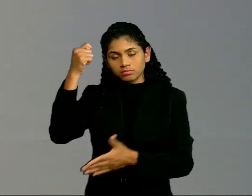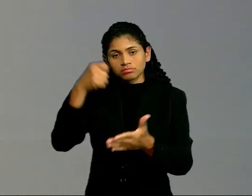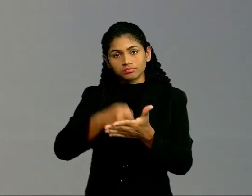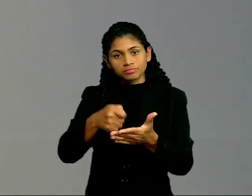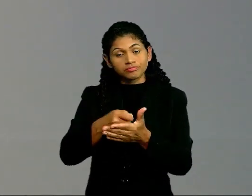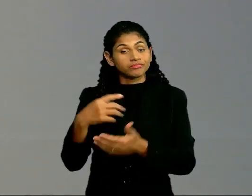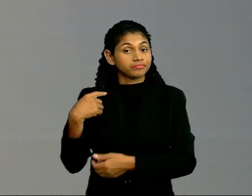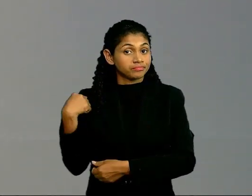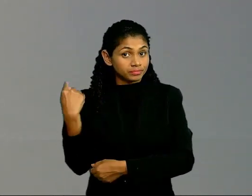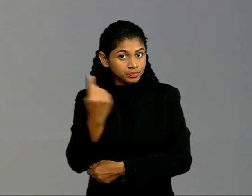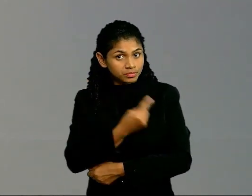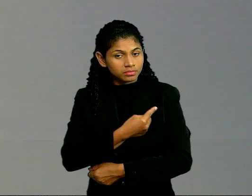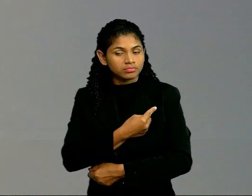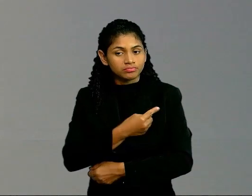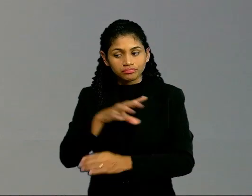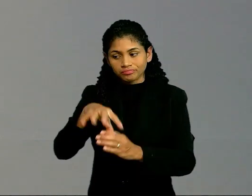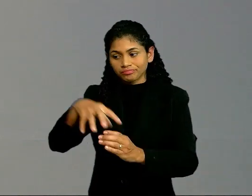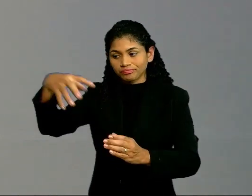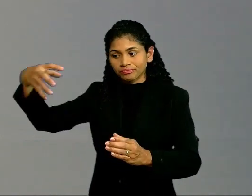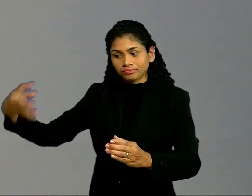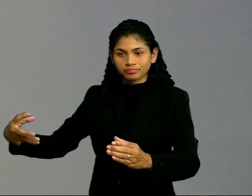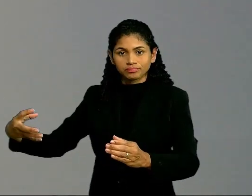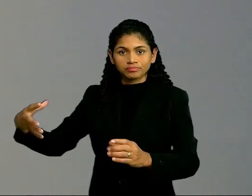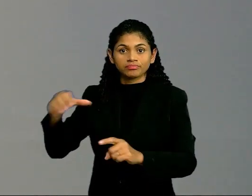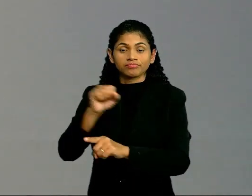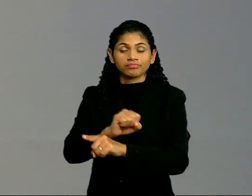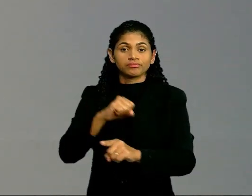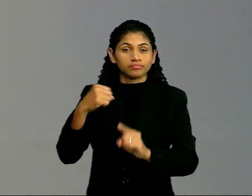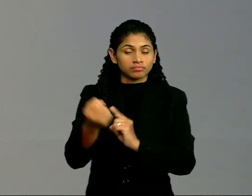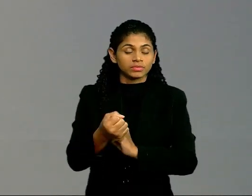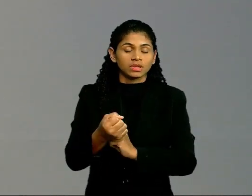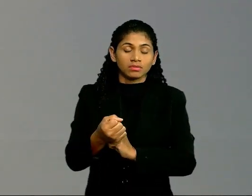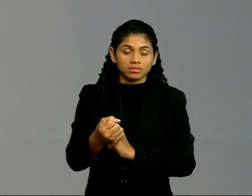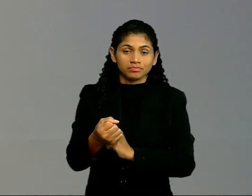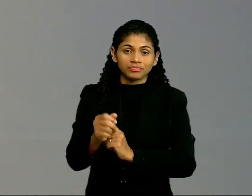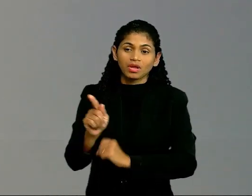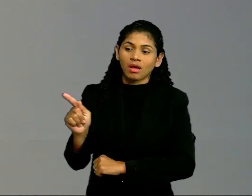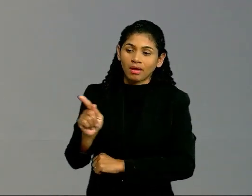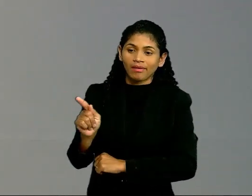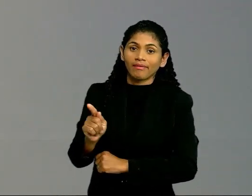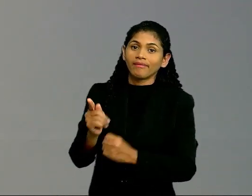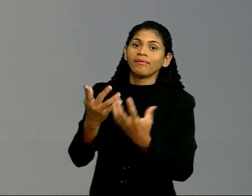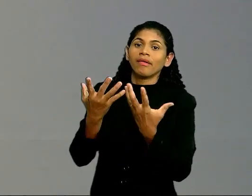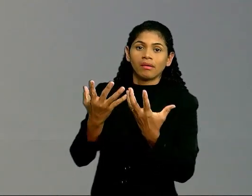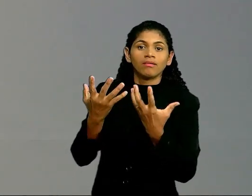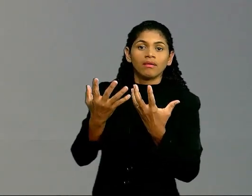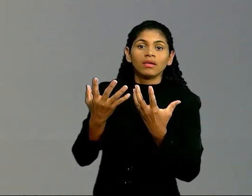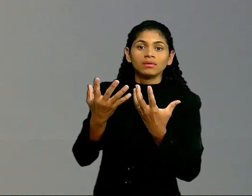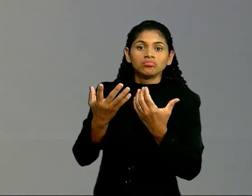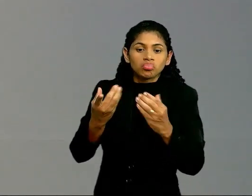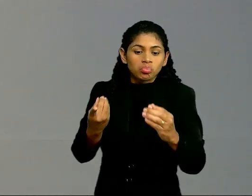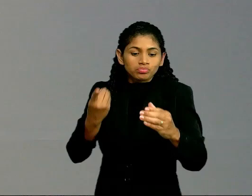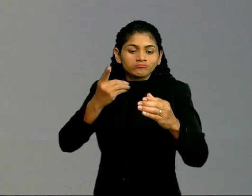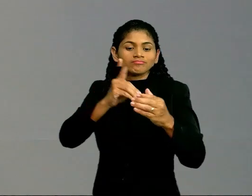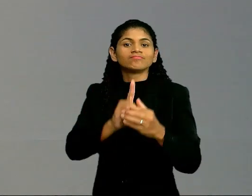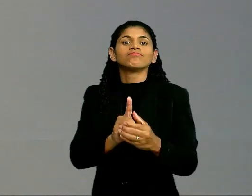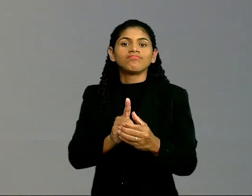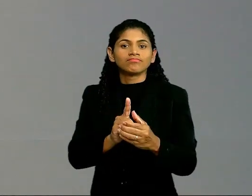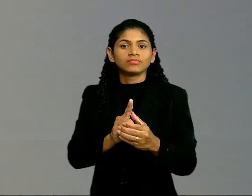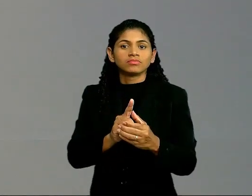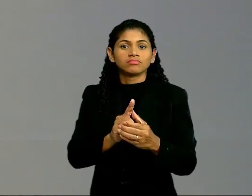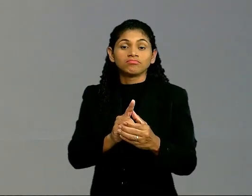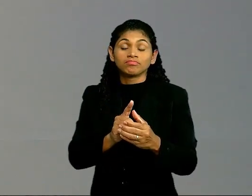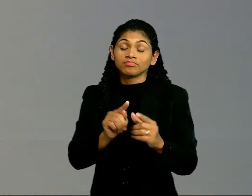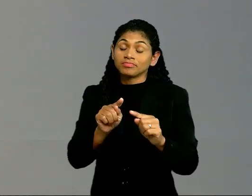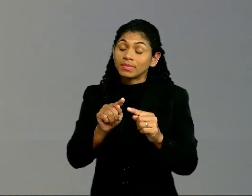da sociedade. E aí ela almeja estar dentro da sociedade. De repente, nós poderíamos fazer uma análise bem